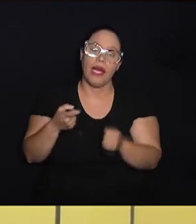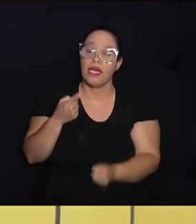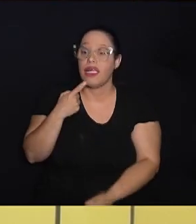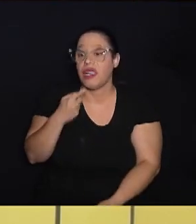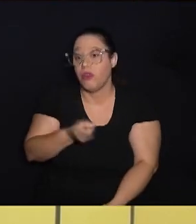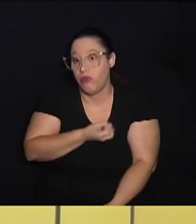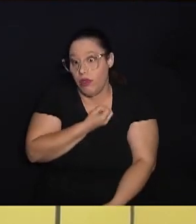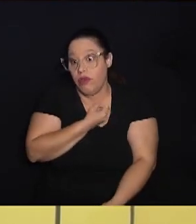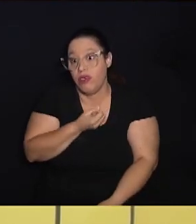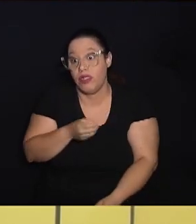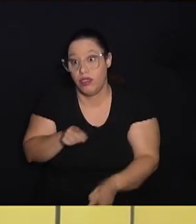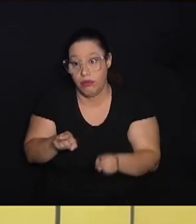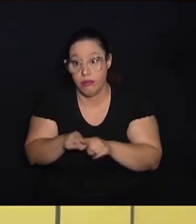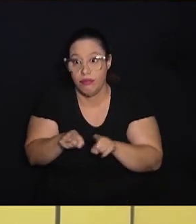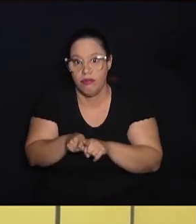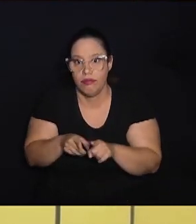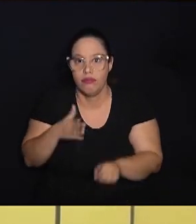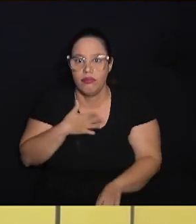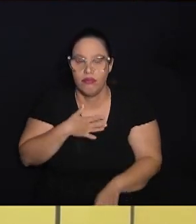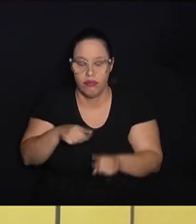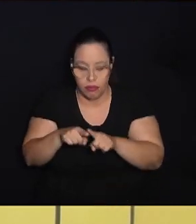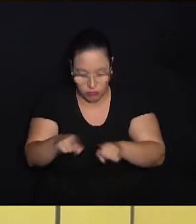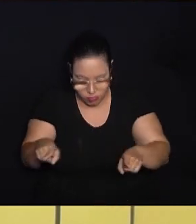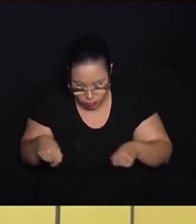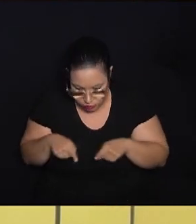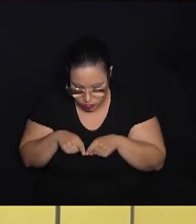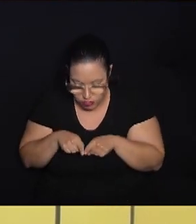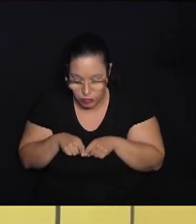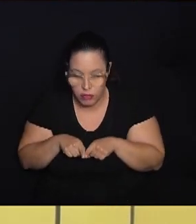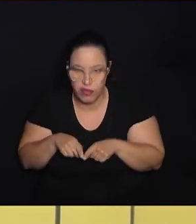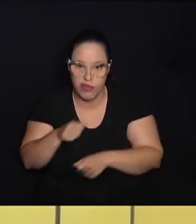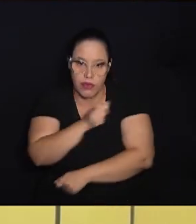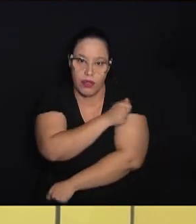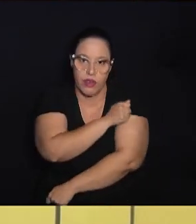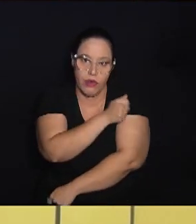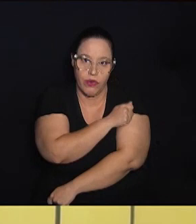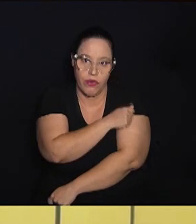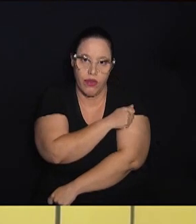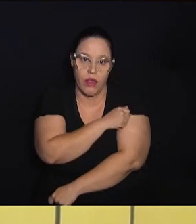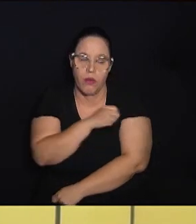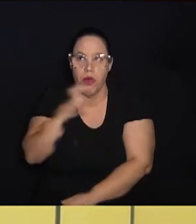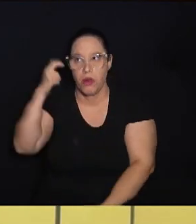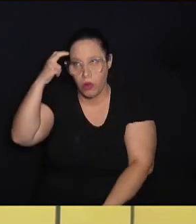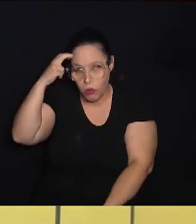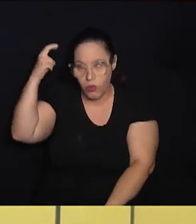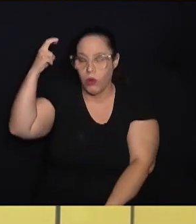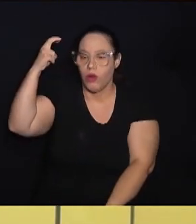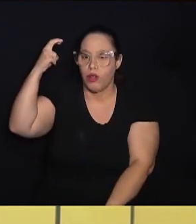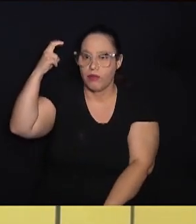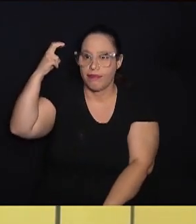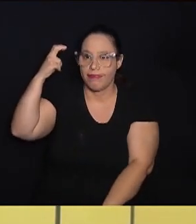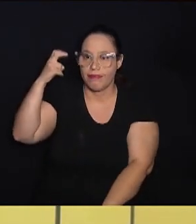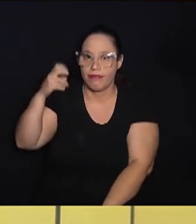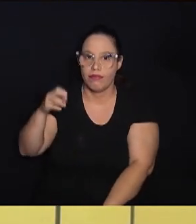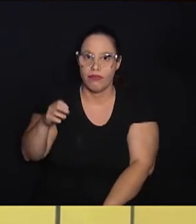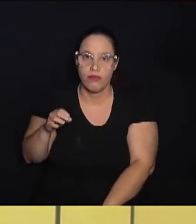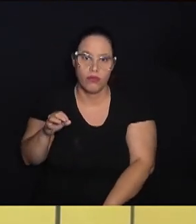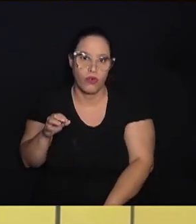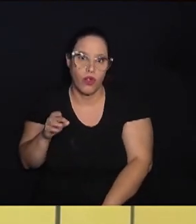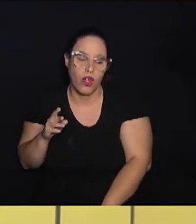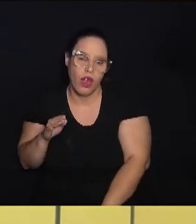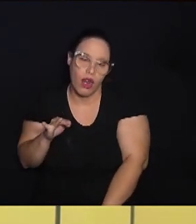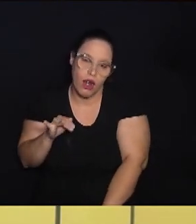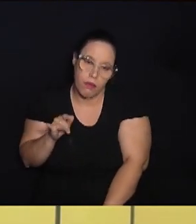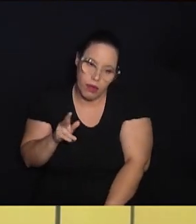óbvio que a minha sala de aula precisava eu tinha eh aluna contestadora aluna mais inteligente eu tinha um aluno mais limitado intelectualmente